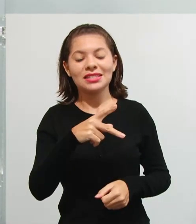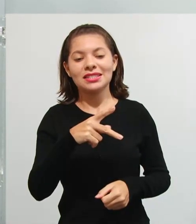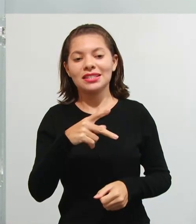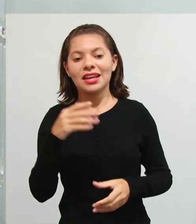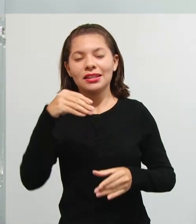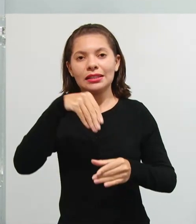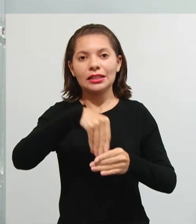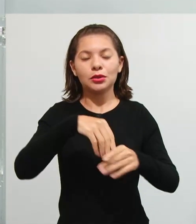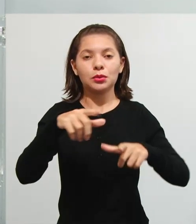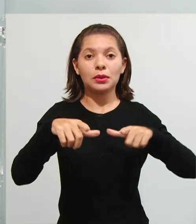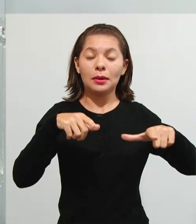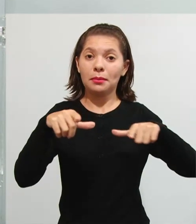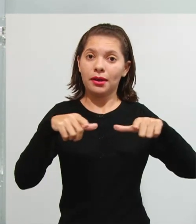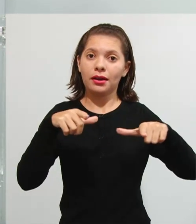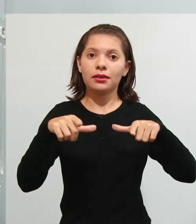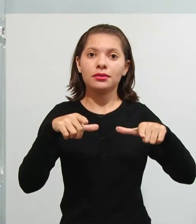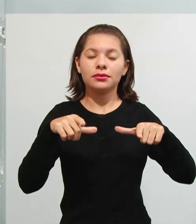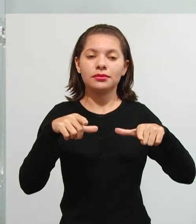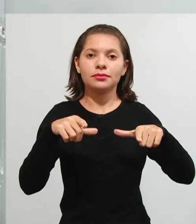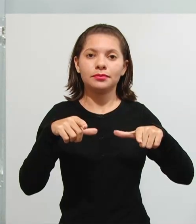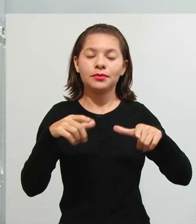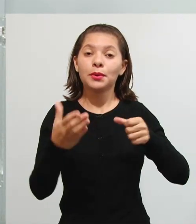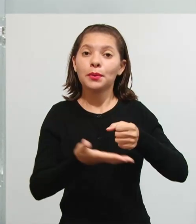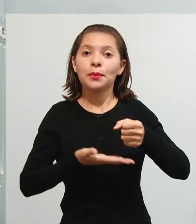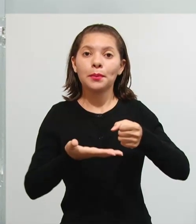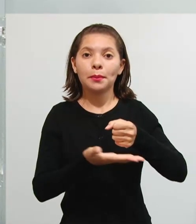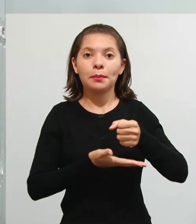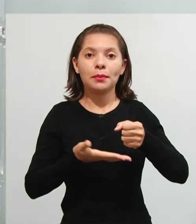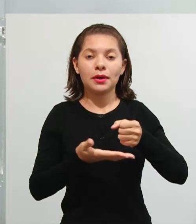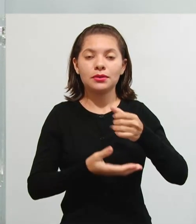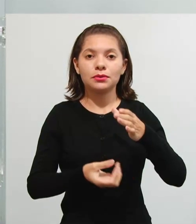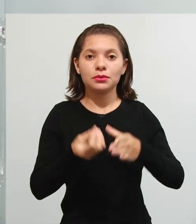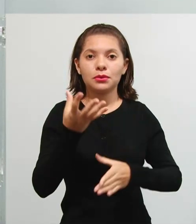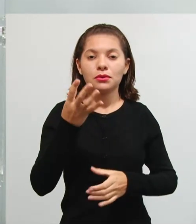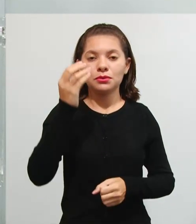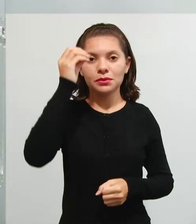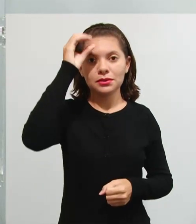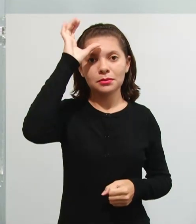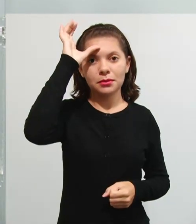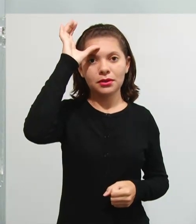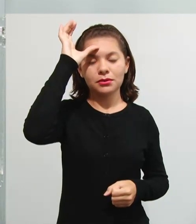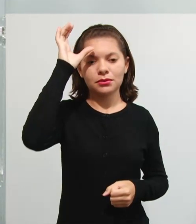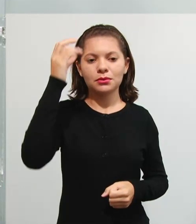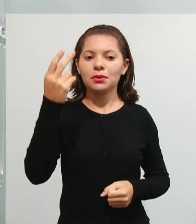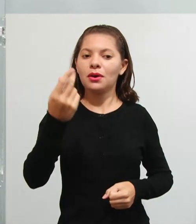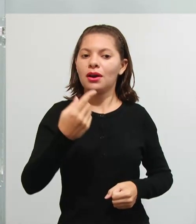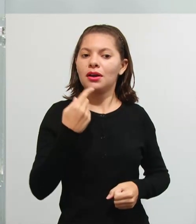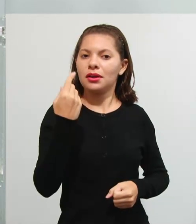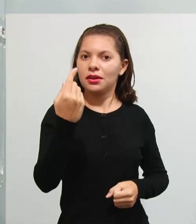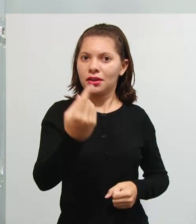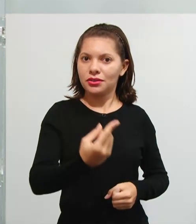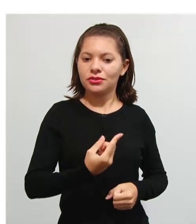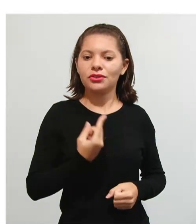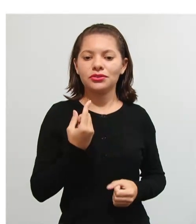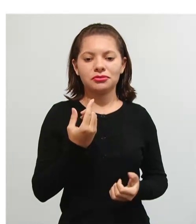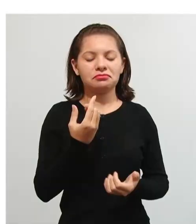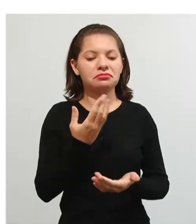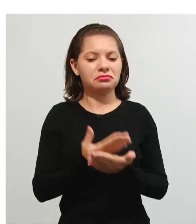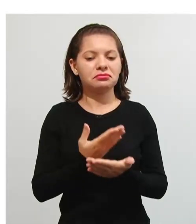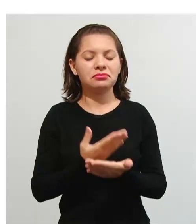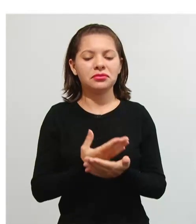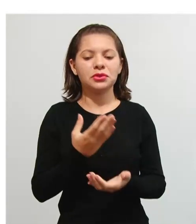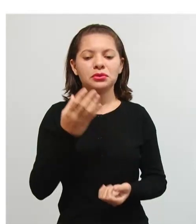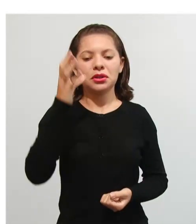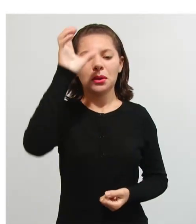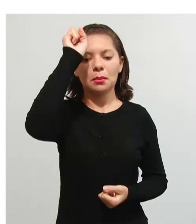dentro das organizações, com base nos novos conhecimentos que a gente está se apropriando, né? Então,